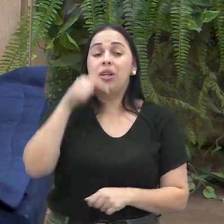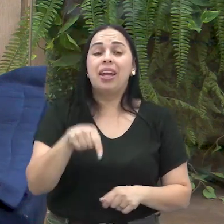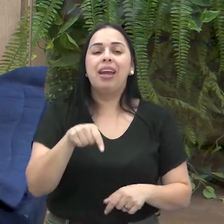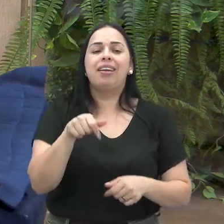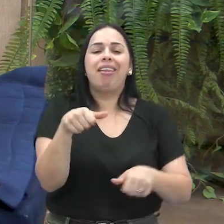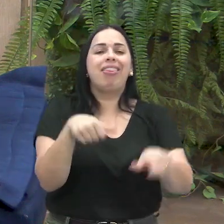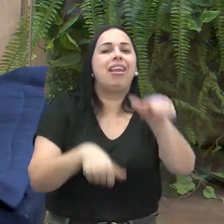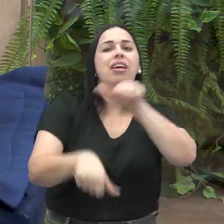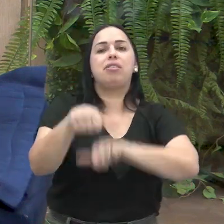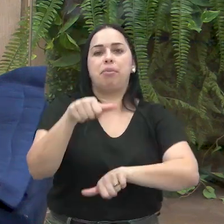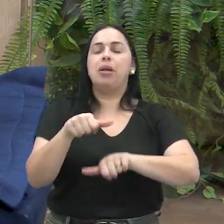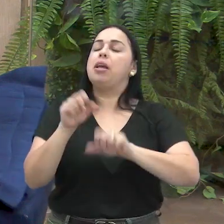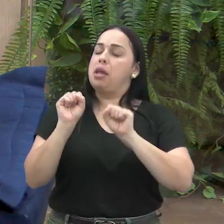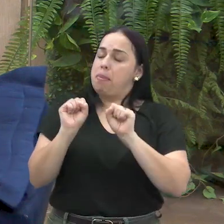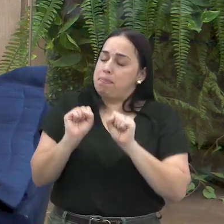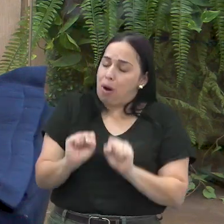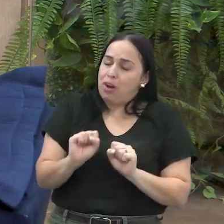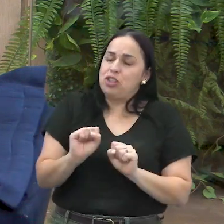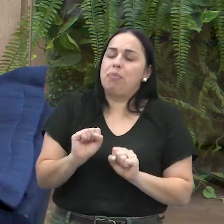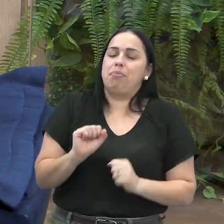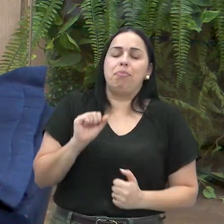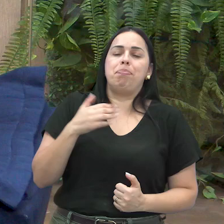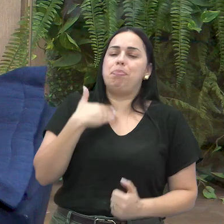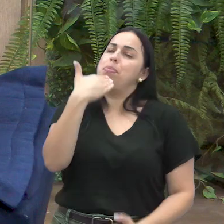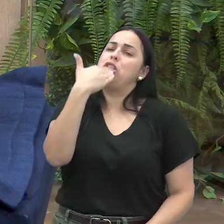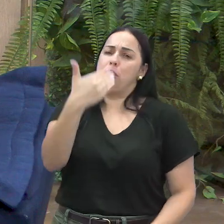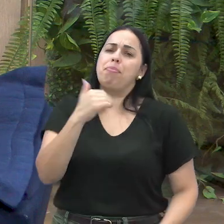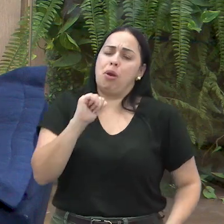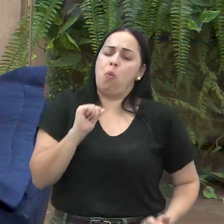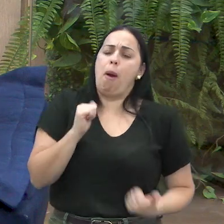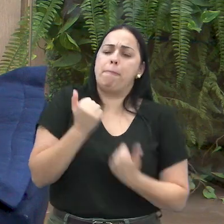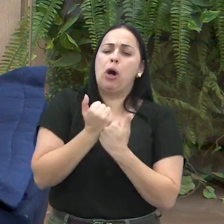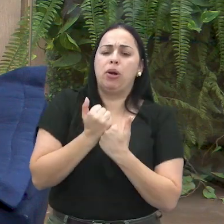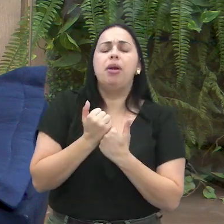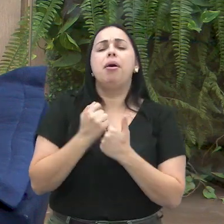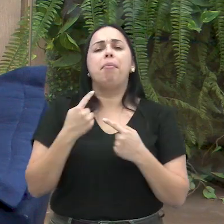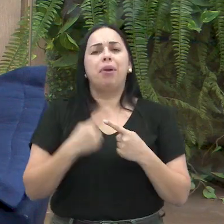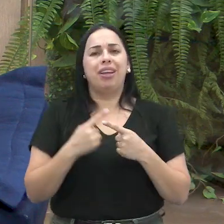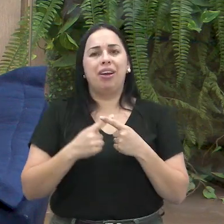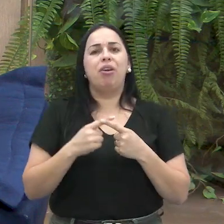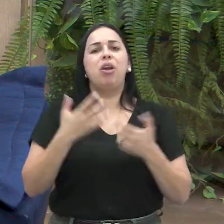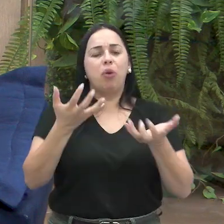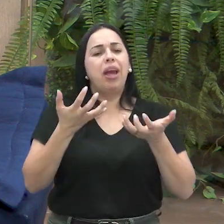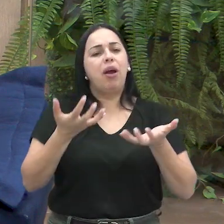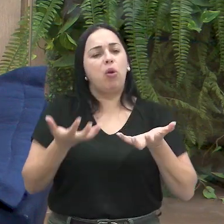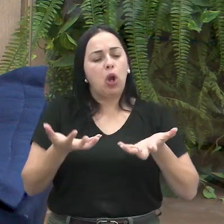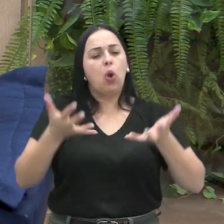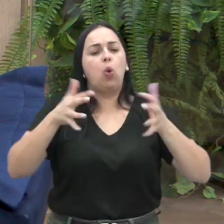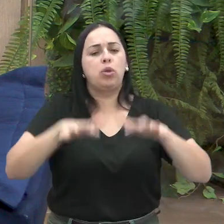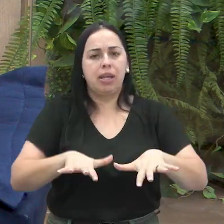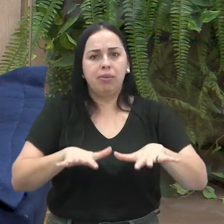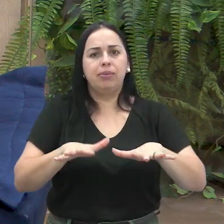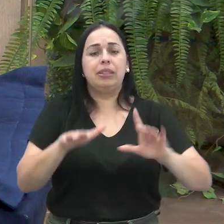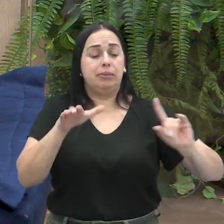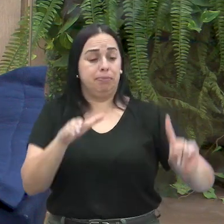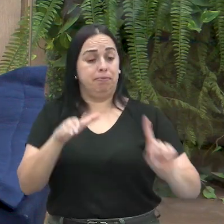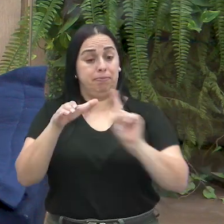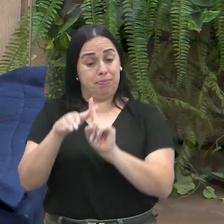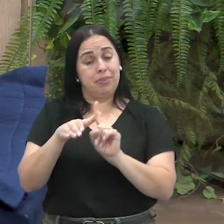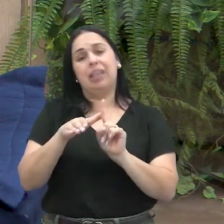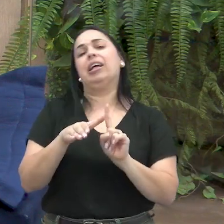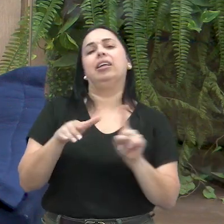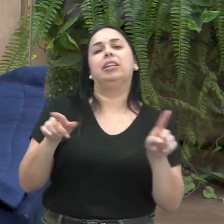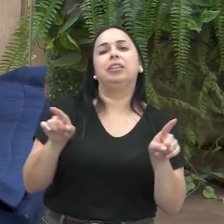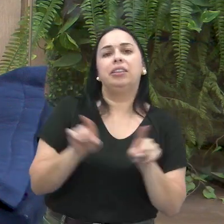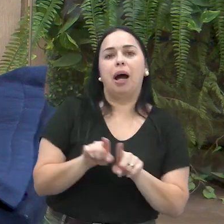dessa transformação. E pode contar, né? Pode contar que a gente vai estar sempre lutando pela inclusão social. Também